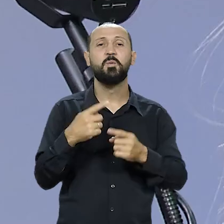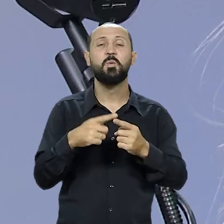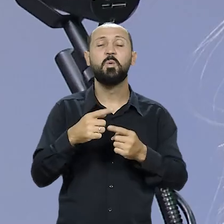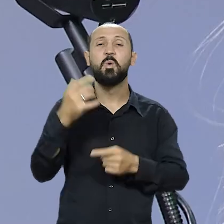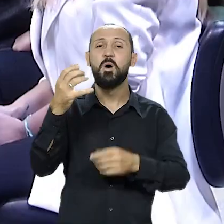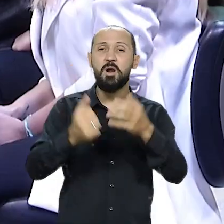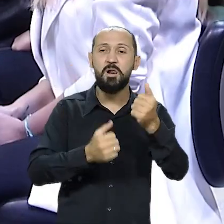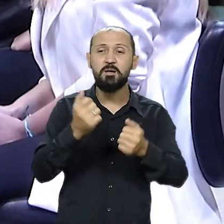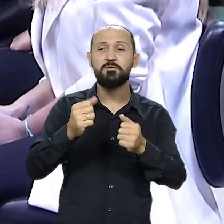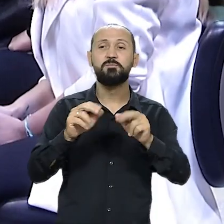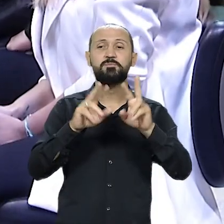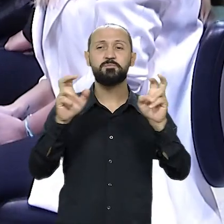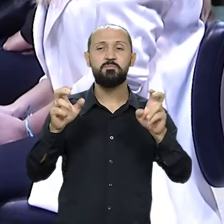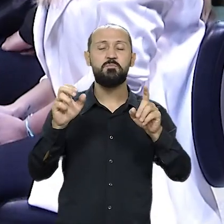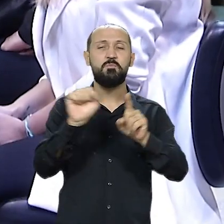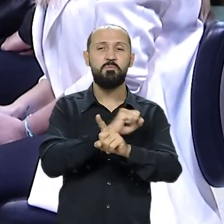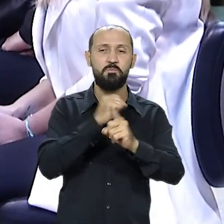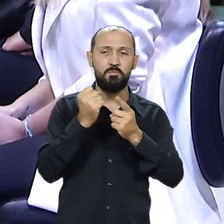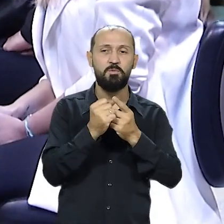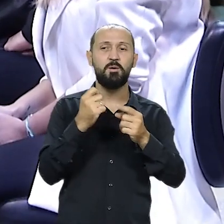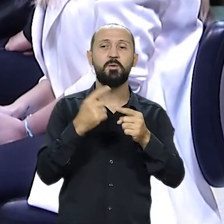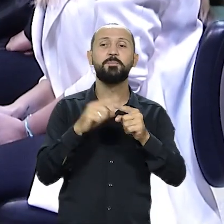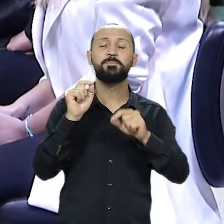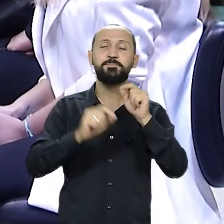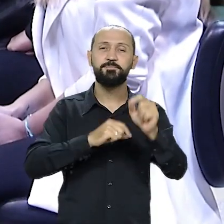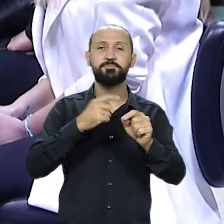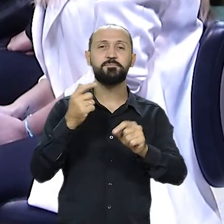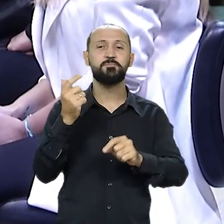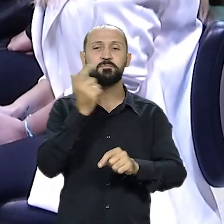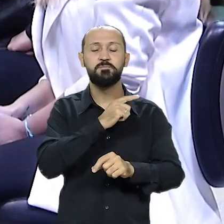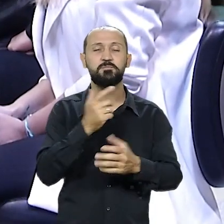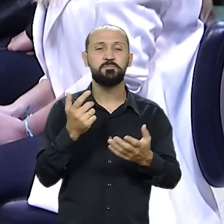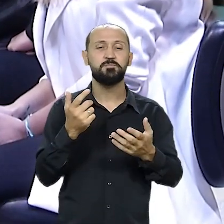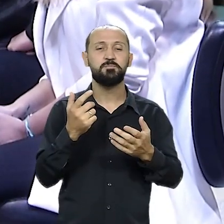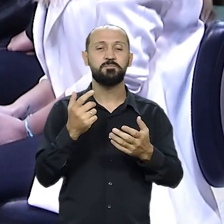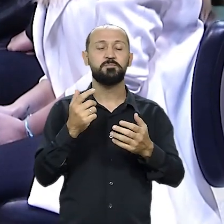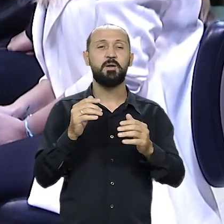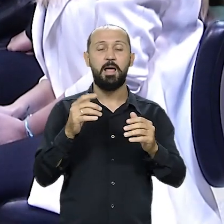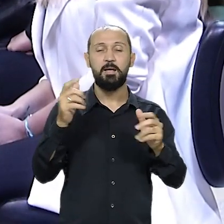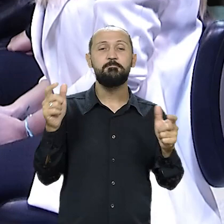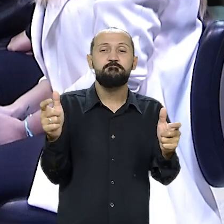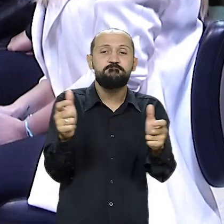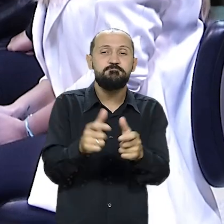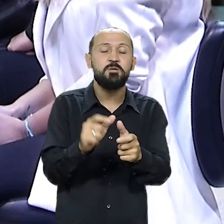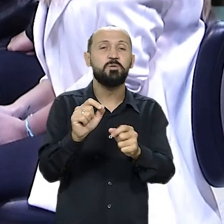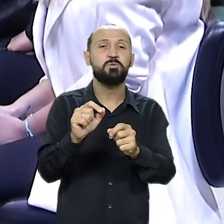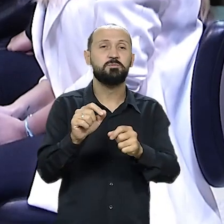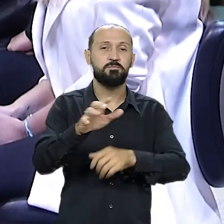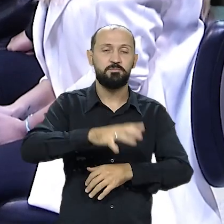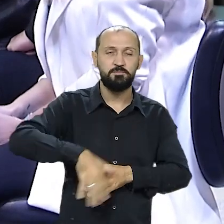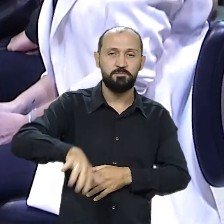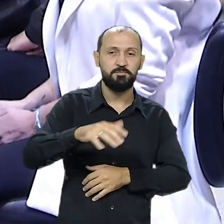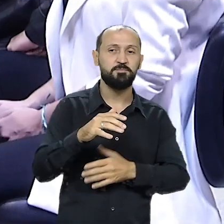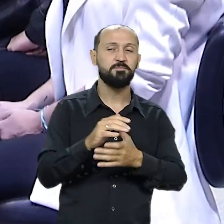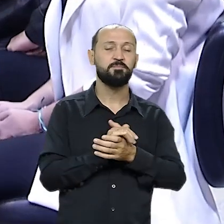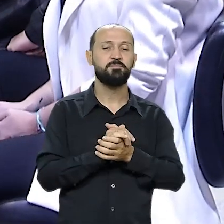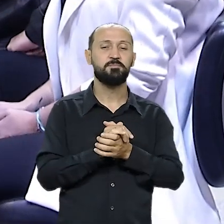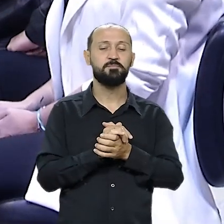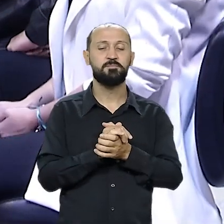Tiago. O leite é uma questão social, porque ele viabiliza o pequeno produtor no